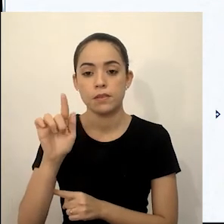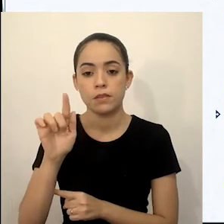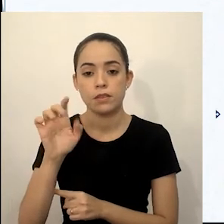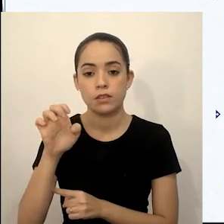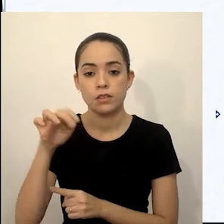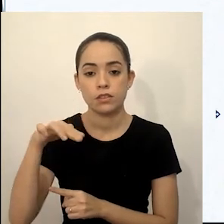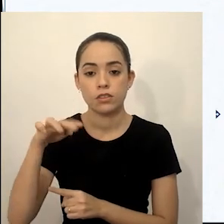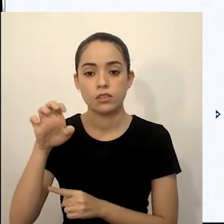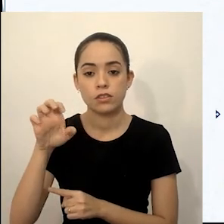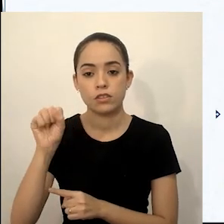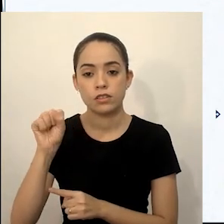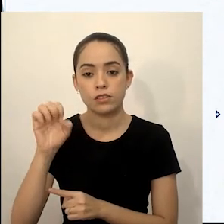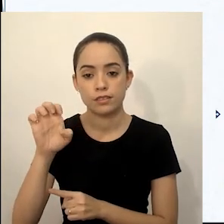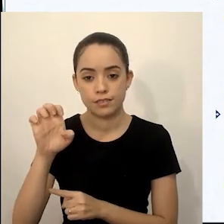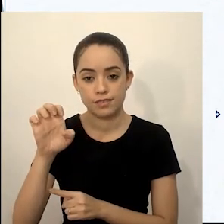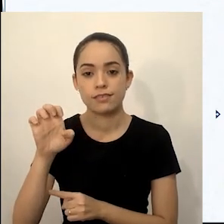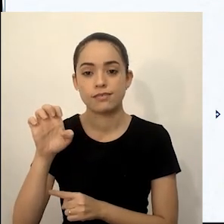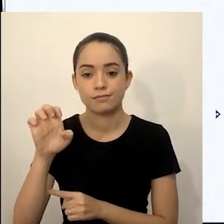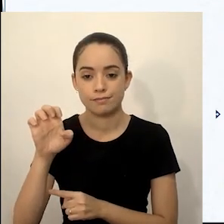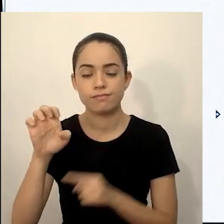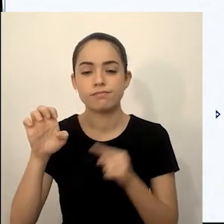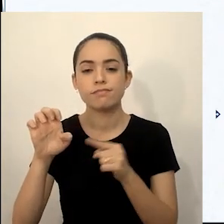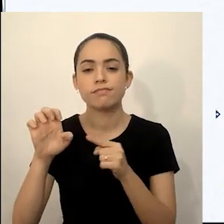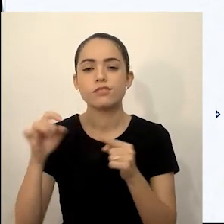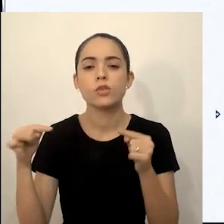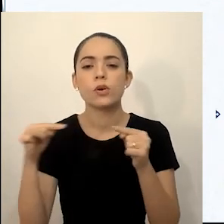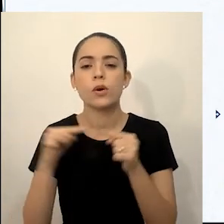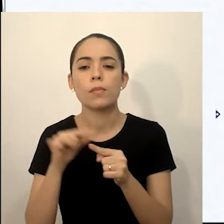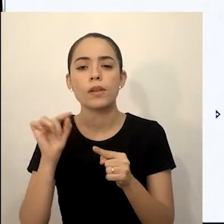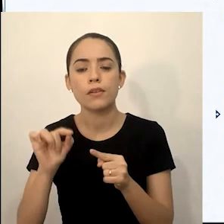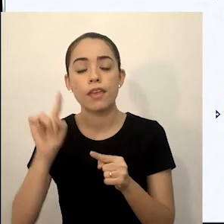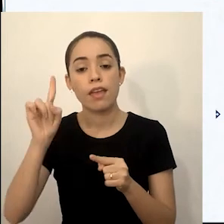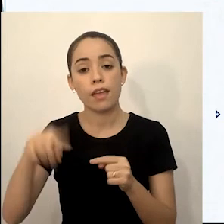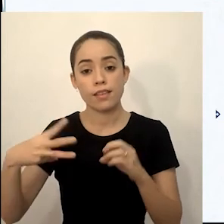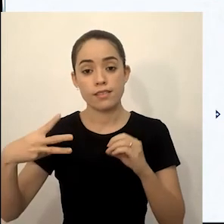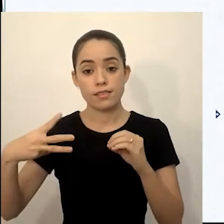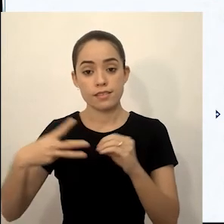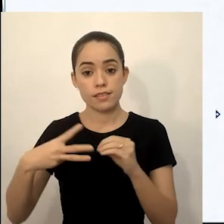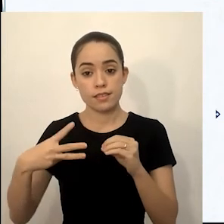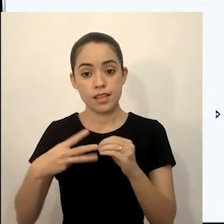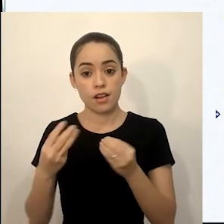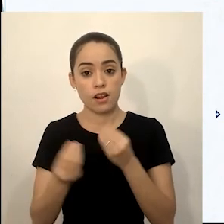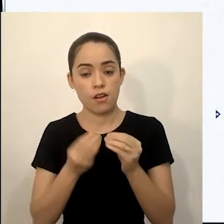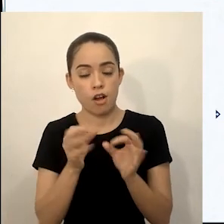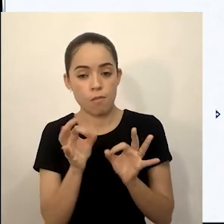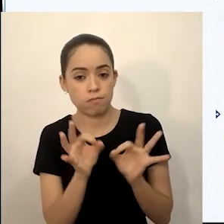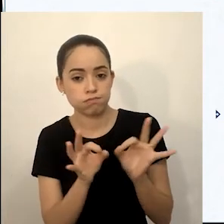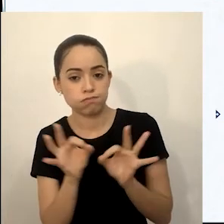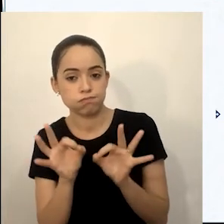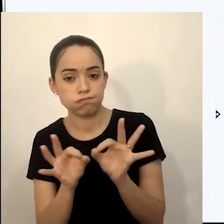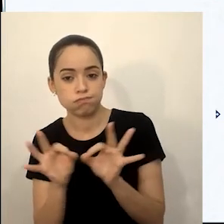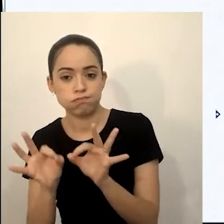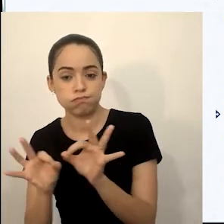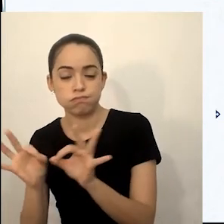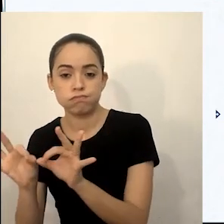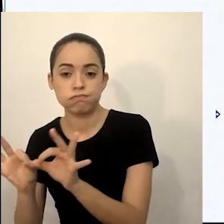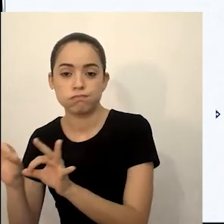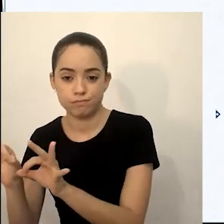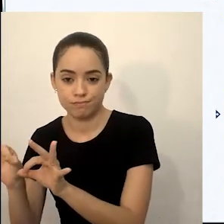espermiogênese, e compreenderá a reestruturação celular